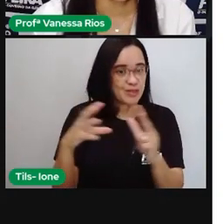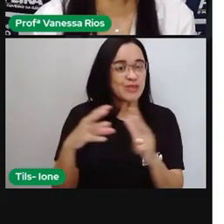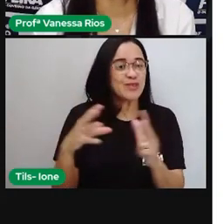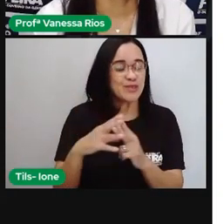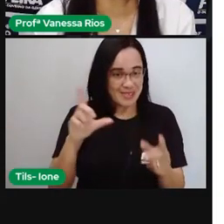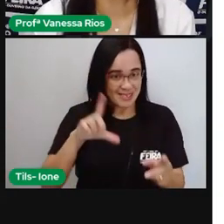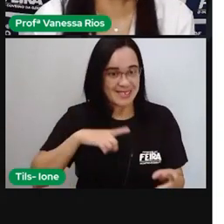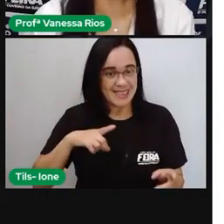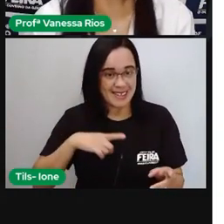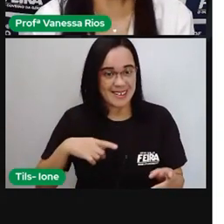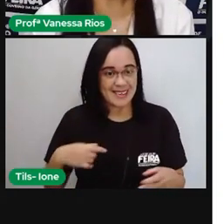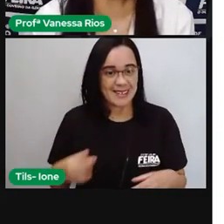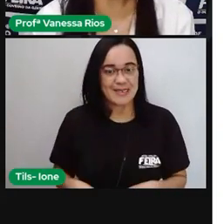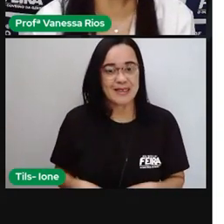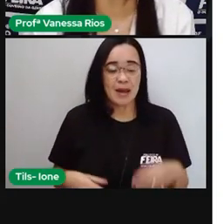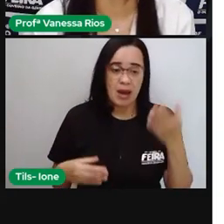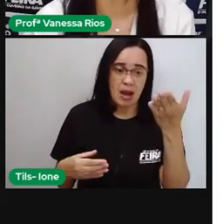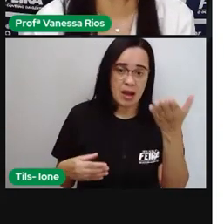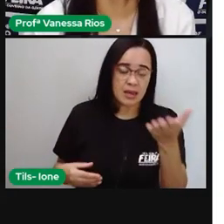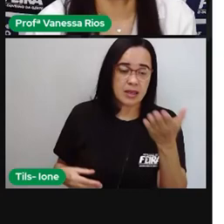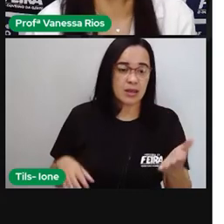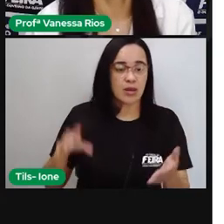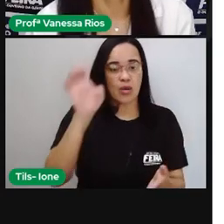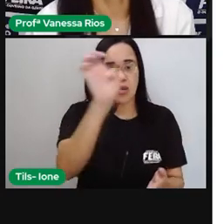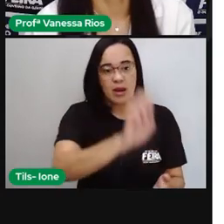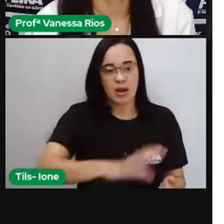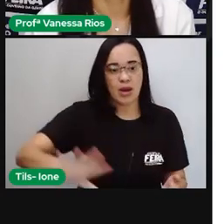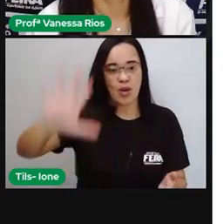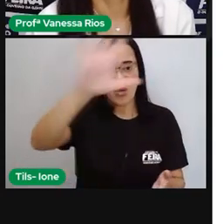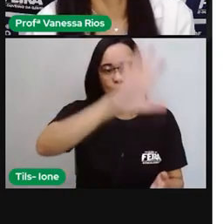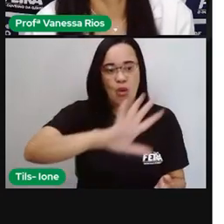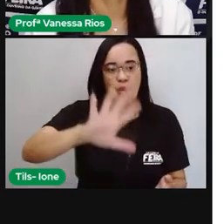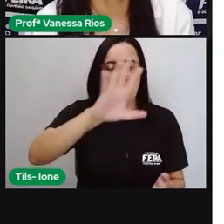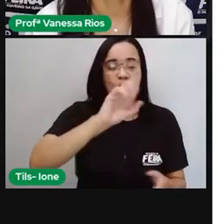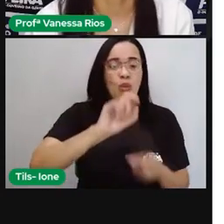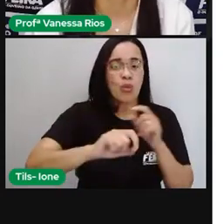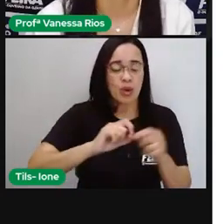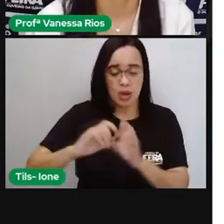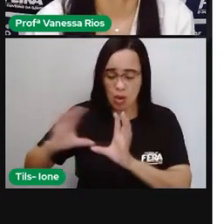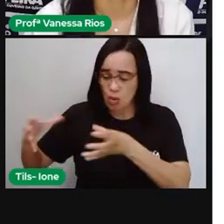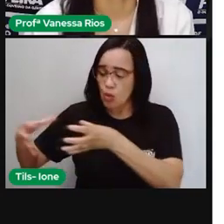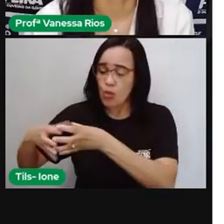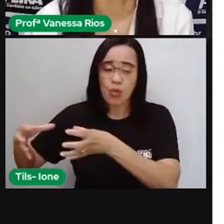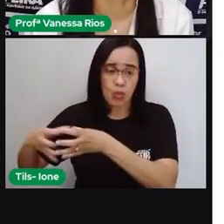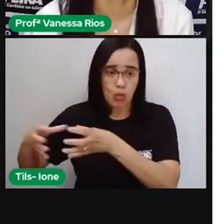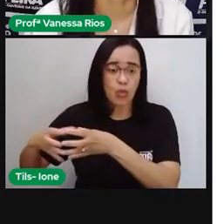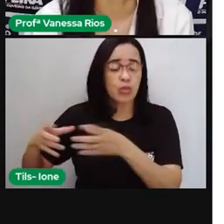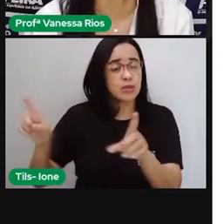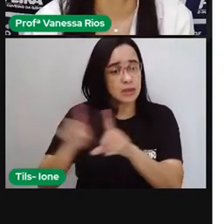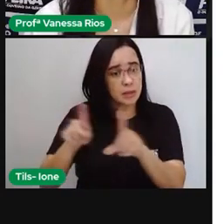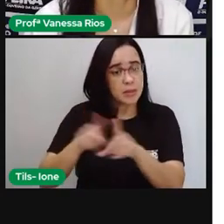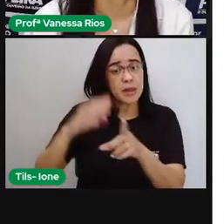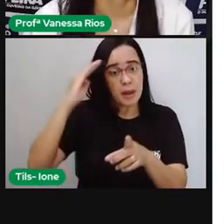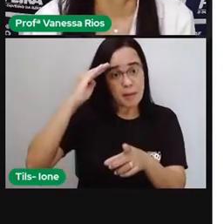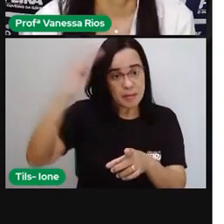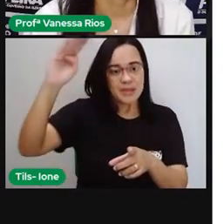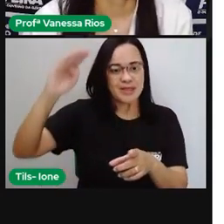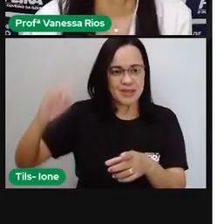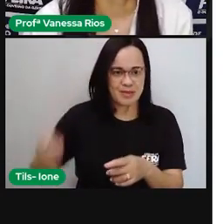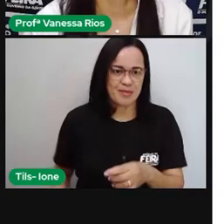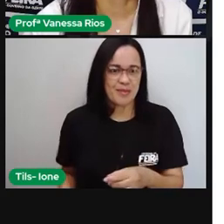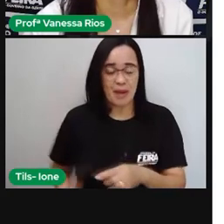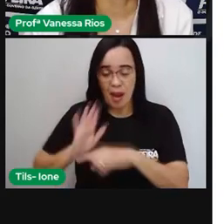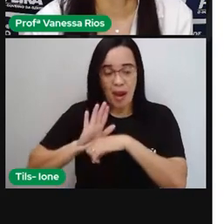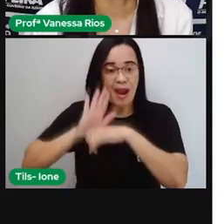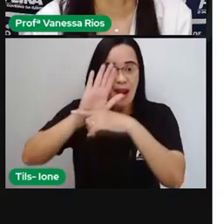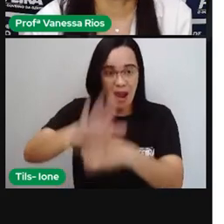E aí os europeus, né? A outra etnia, o outro grupo étnico principal aí, formador do povo brasileiro. O primeiro